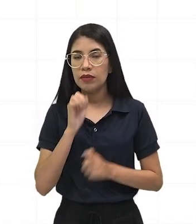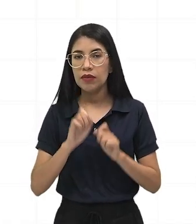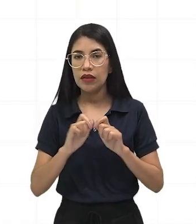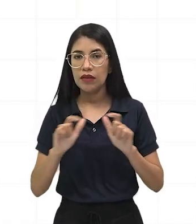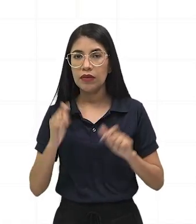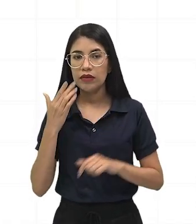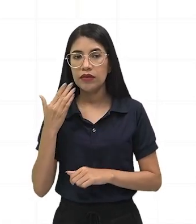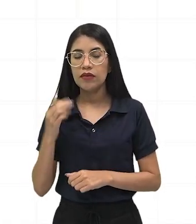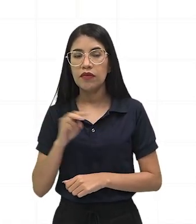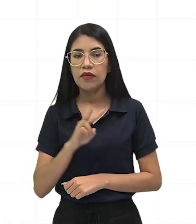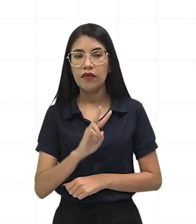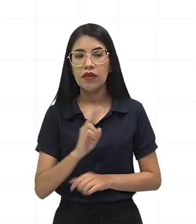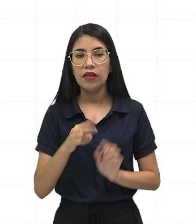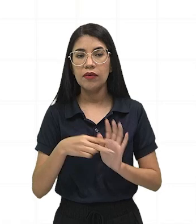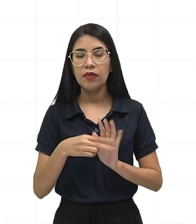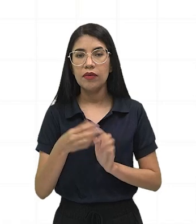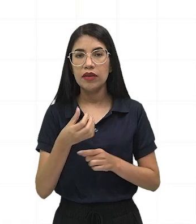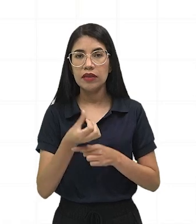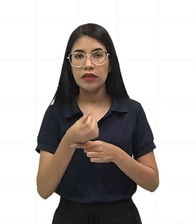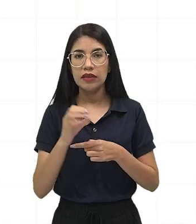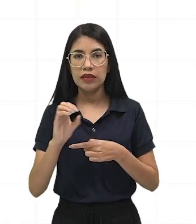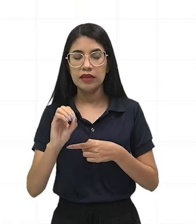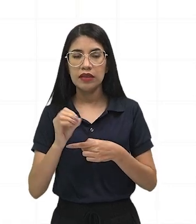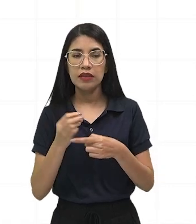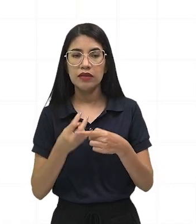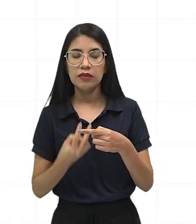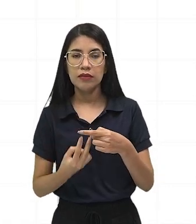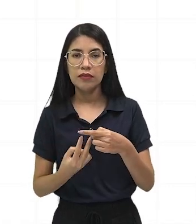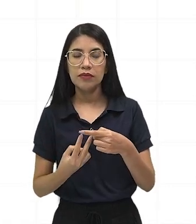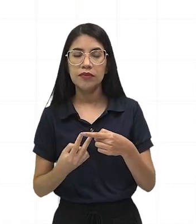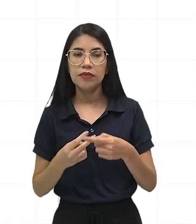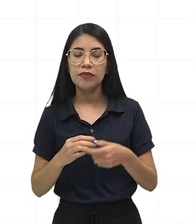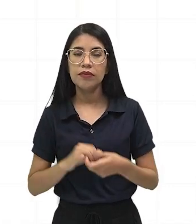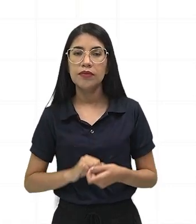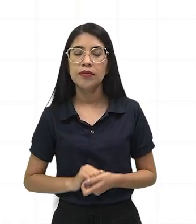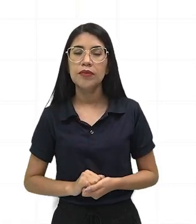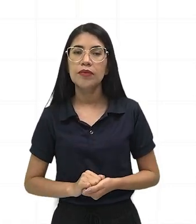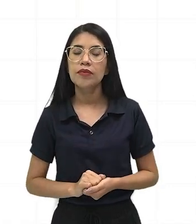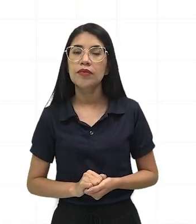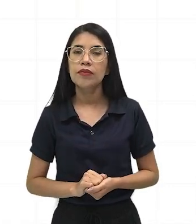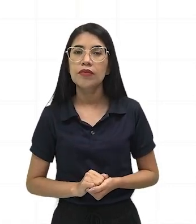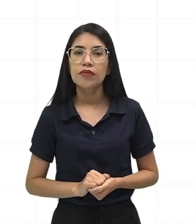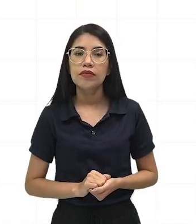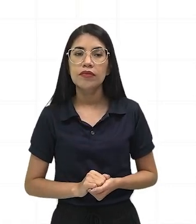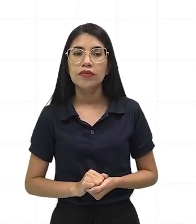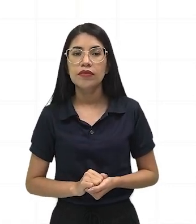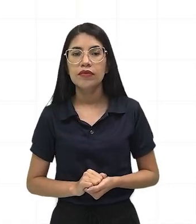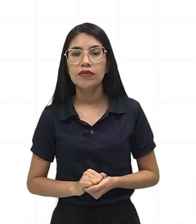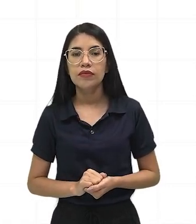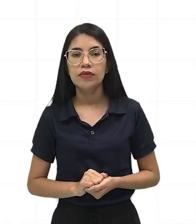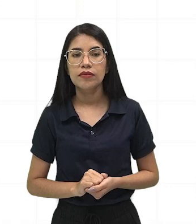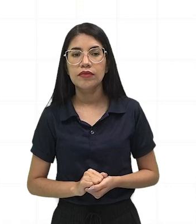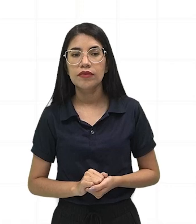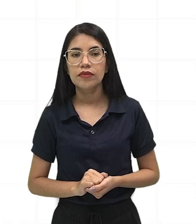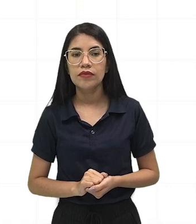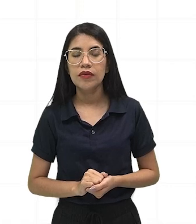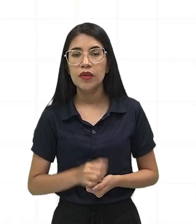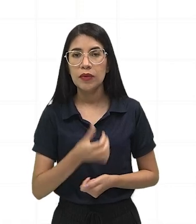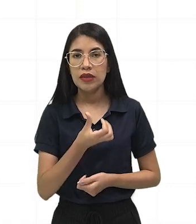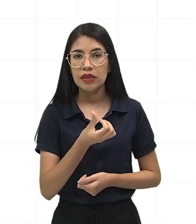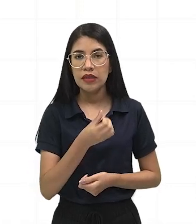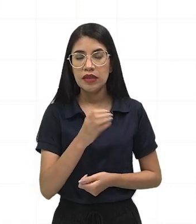v é igual a 60, que é a distância, dividido pelos 2 segundos, que é o tempo, né? Então, temos o